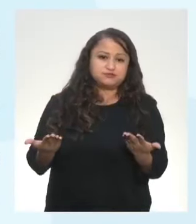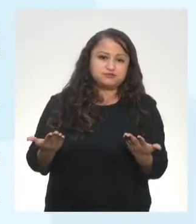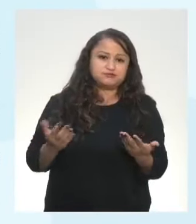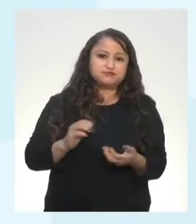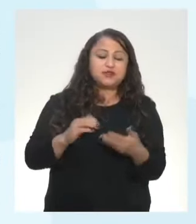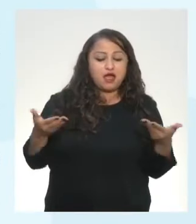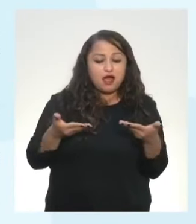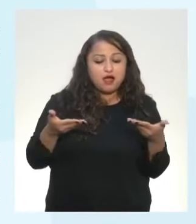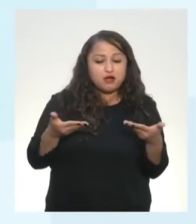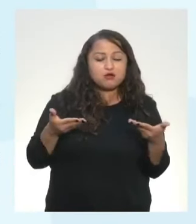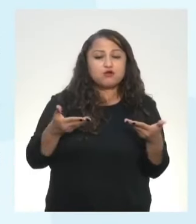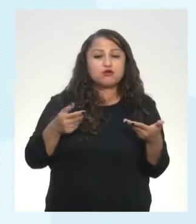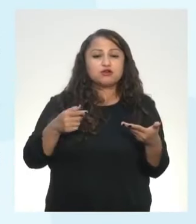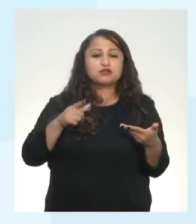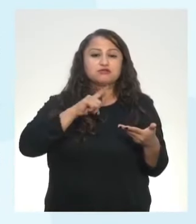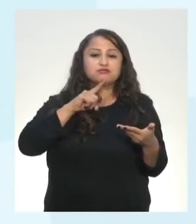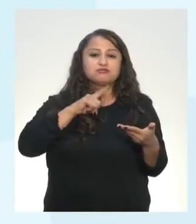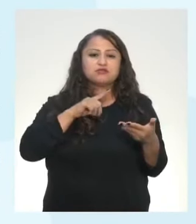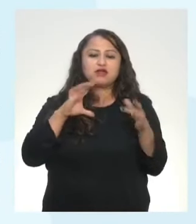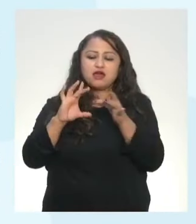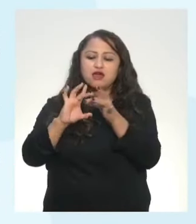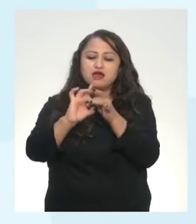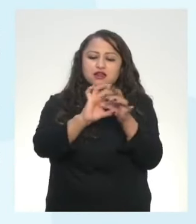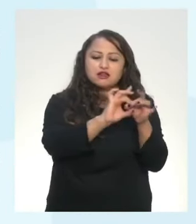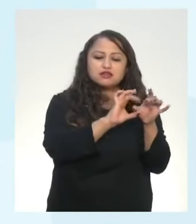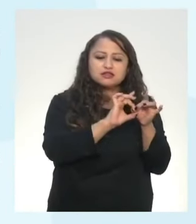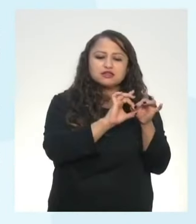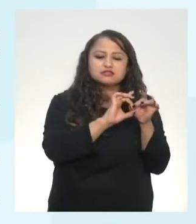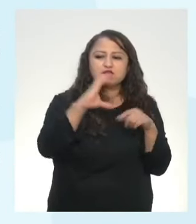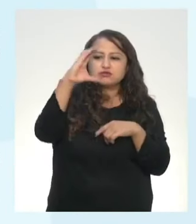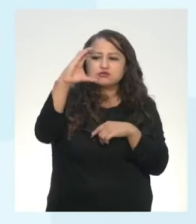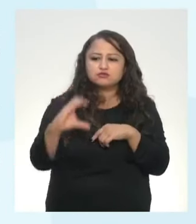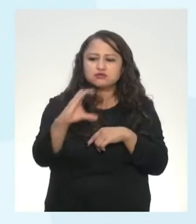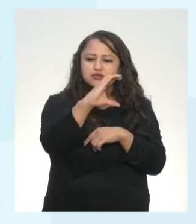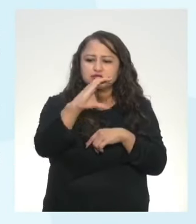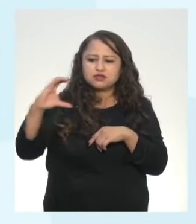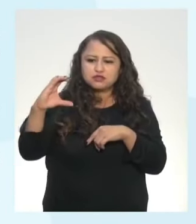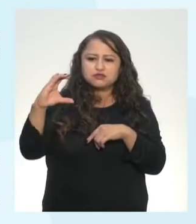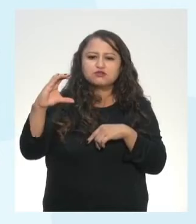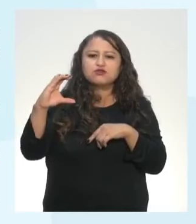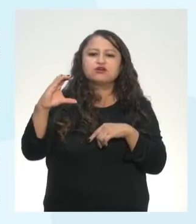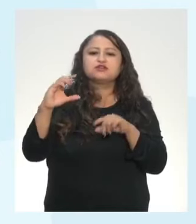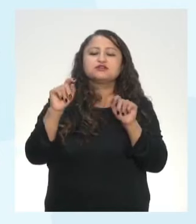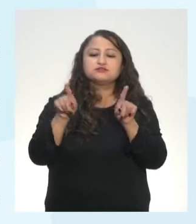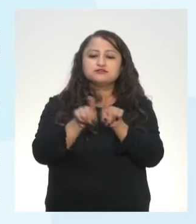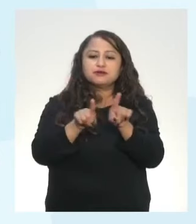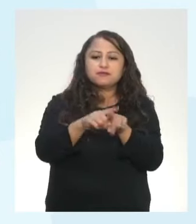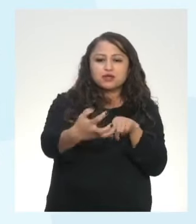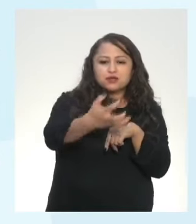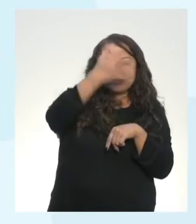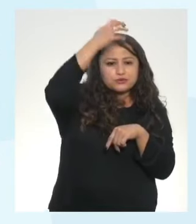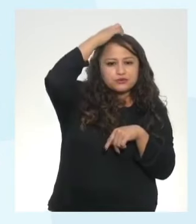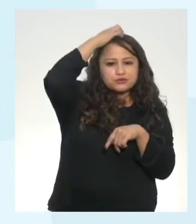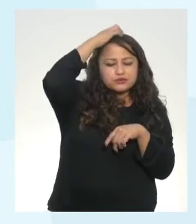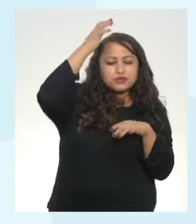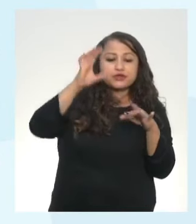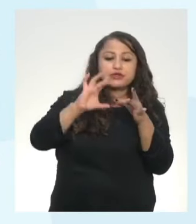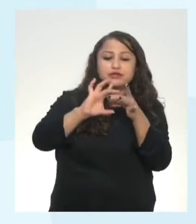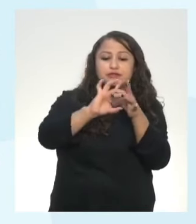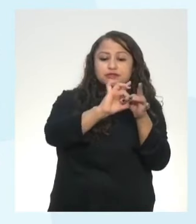temos agora a ligação entre o poder divino e o poder real, lembrando que a aliança